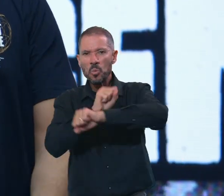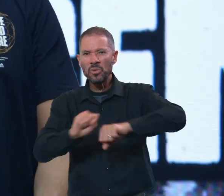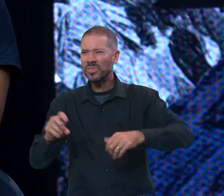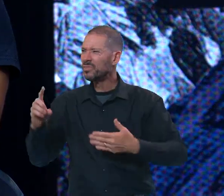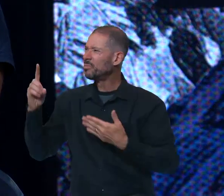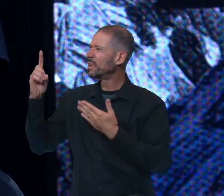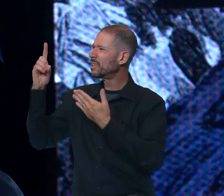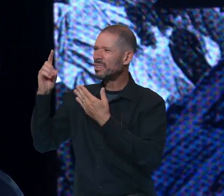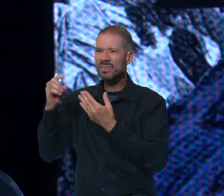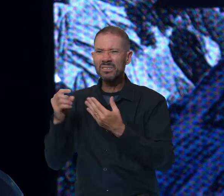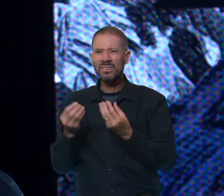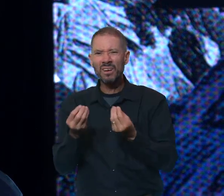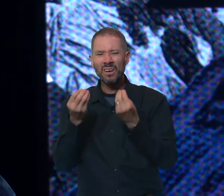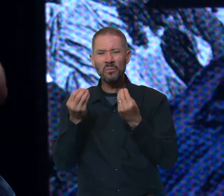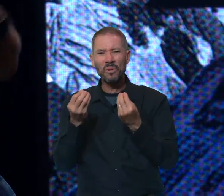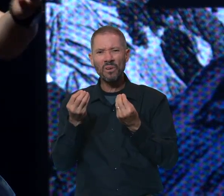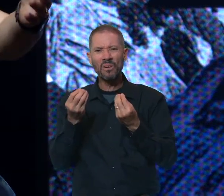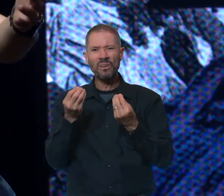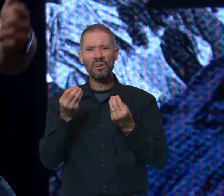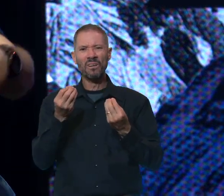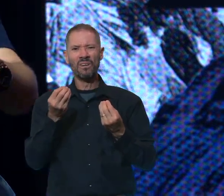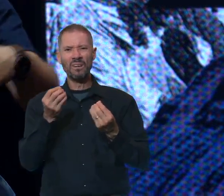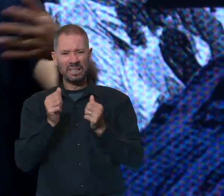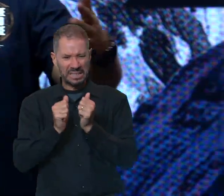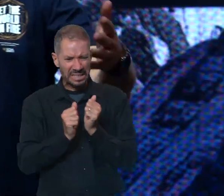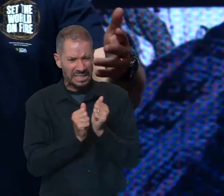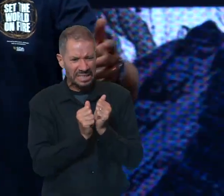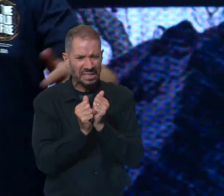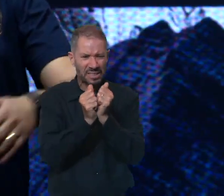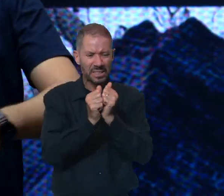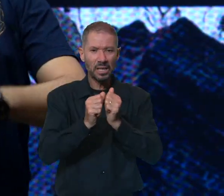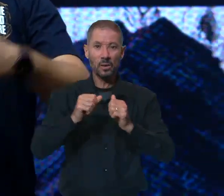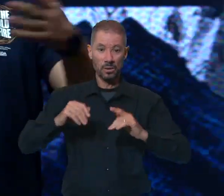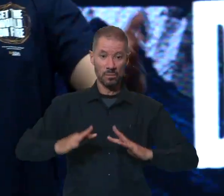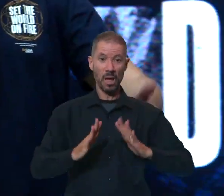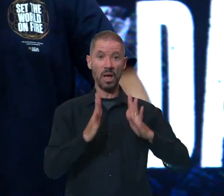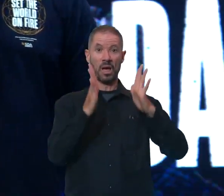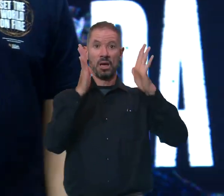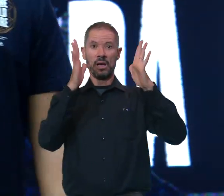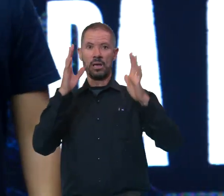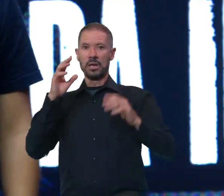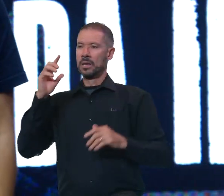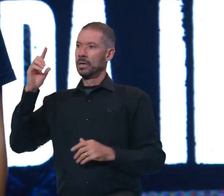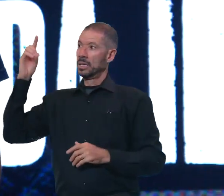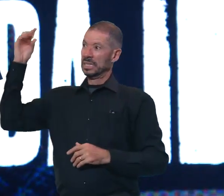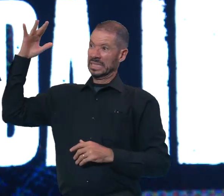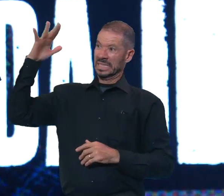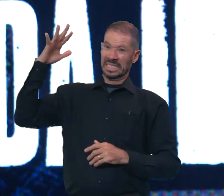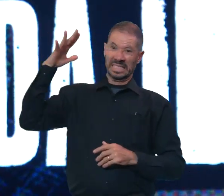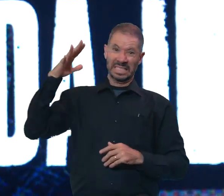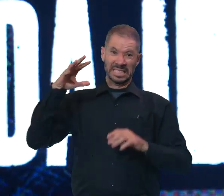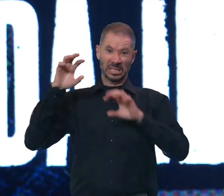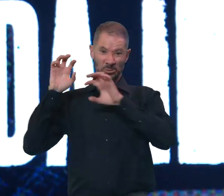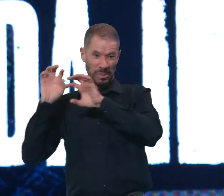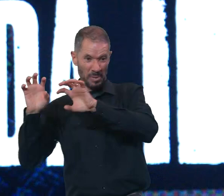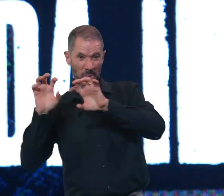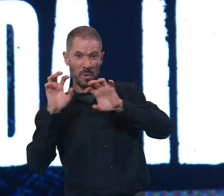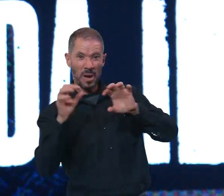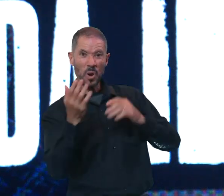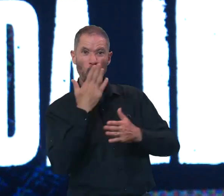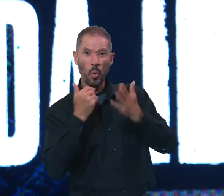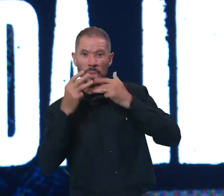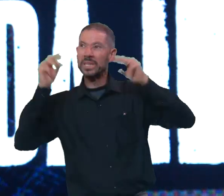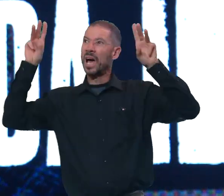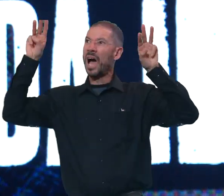Deus, que tinha tirado o povo da escravidão, aberto o Mar Vermelho, enviado as 10 pragas, conduzido o povo para o deserto, trazendo comida todo